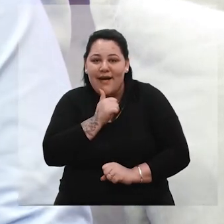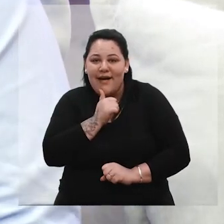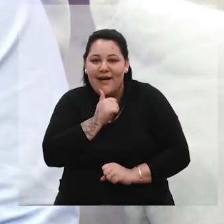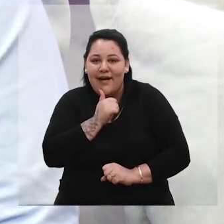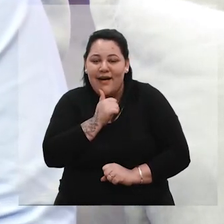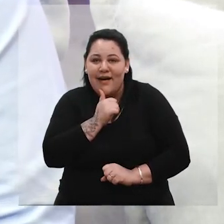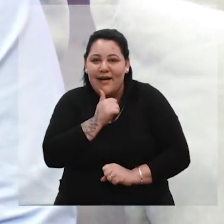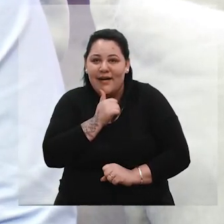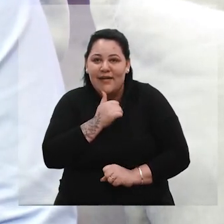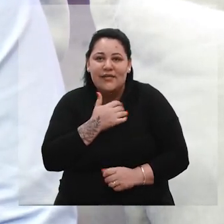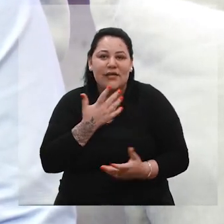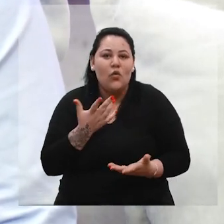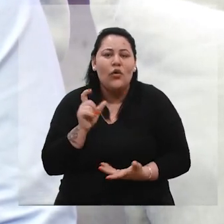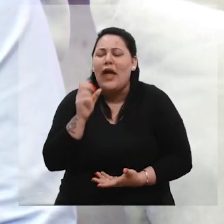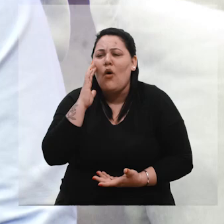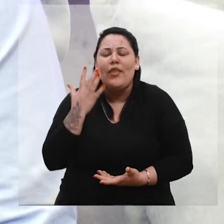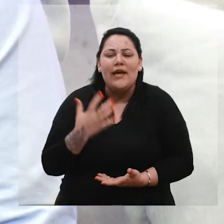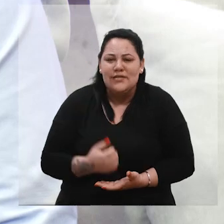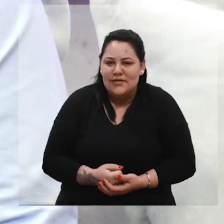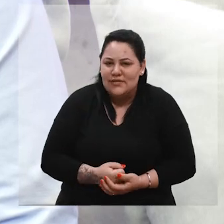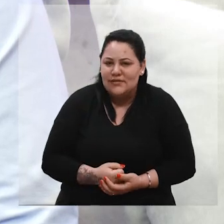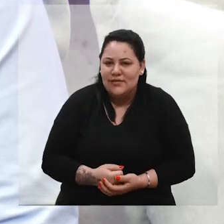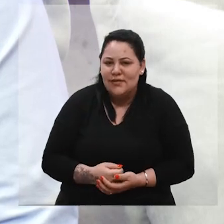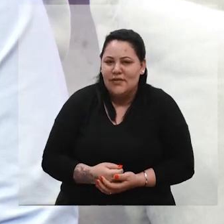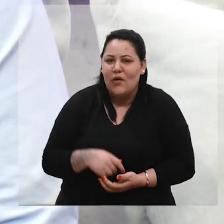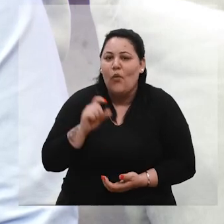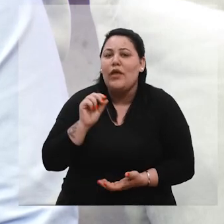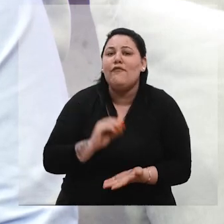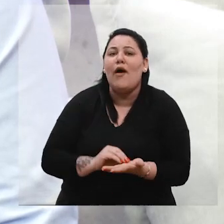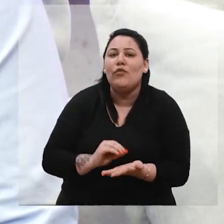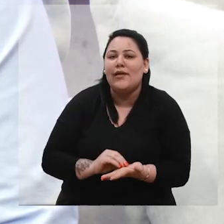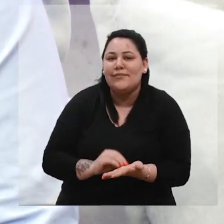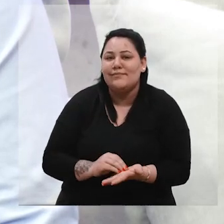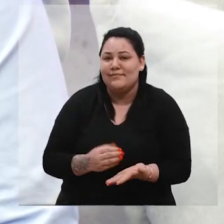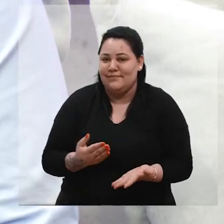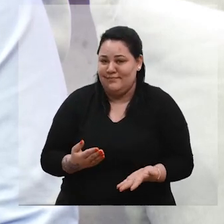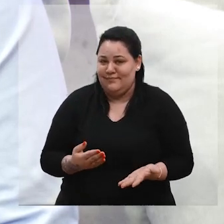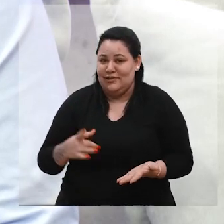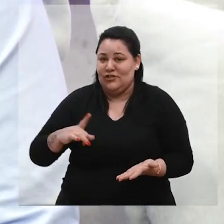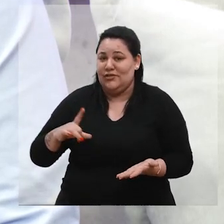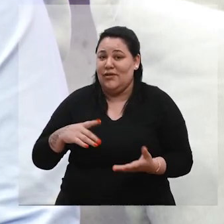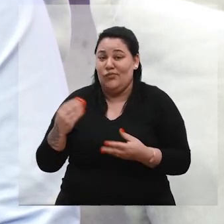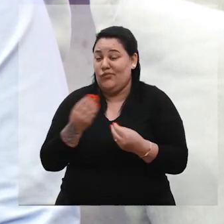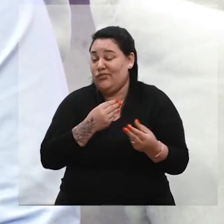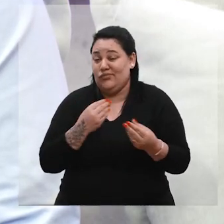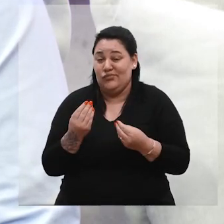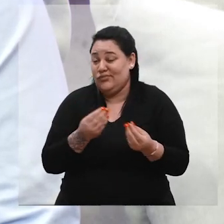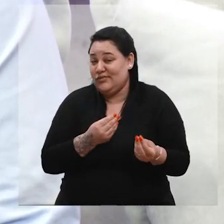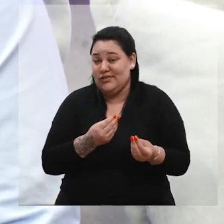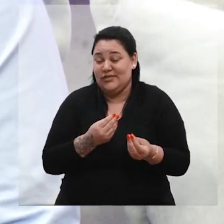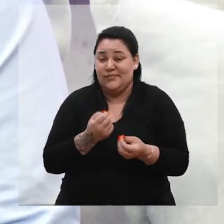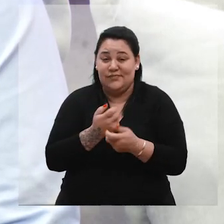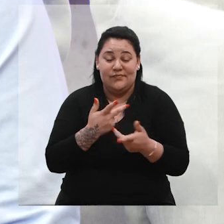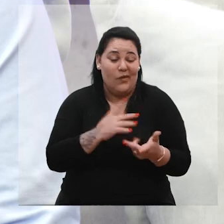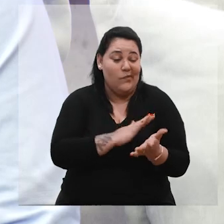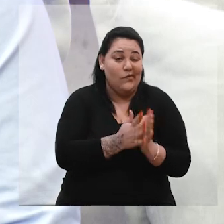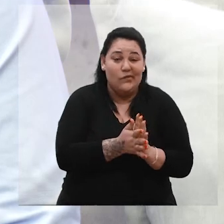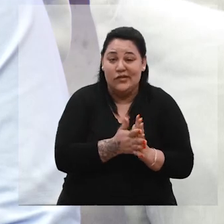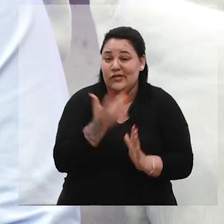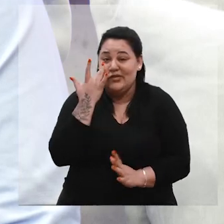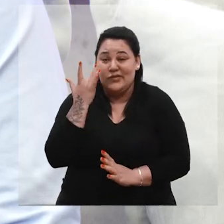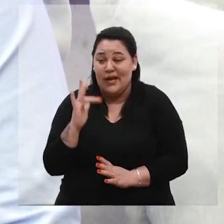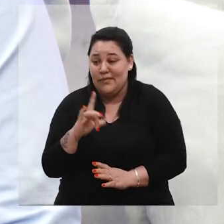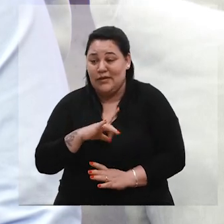mulheres. Então, assim, o que está acontecendo? O que está faltando, né? A gente tem muitos tabus, ainda tem muitos medos,